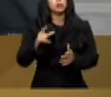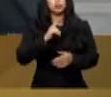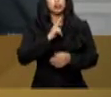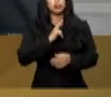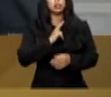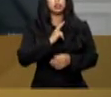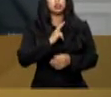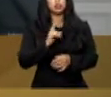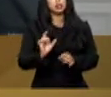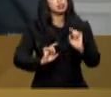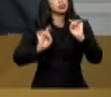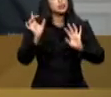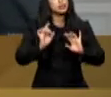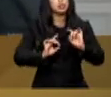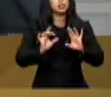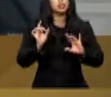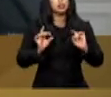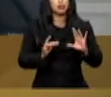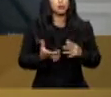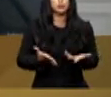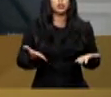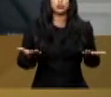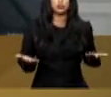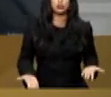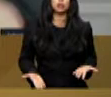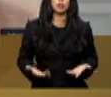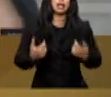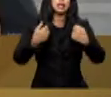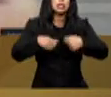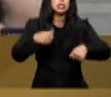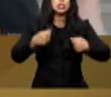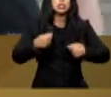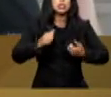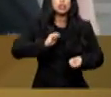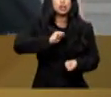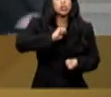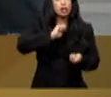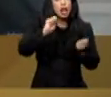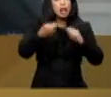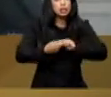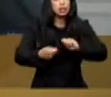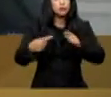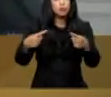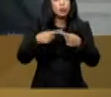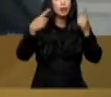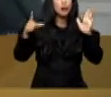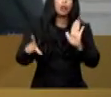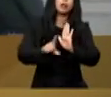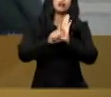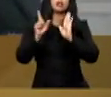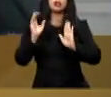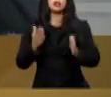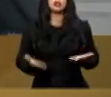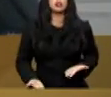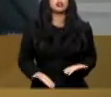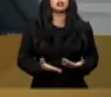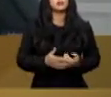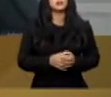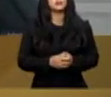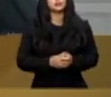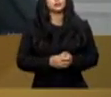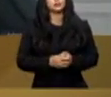contribuintes, especialmente, e aqui a necessidade de adequação legislativa, nas